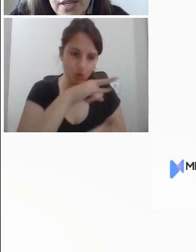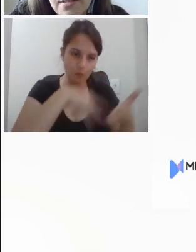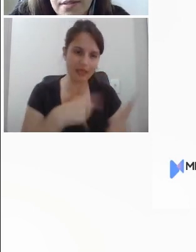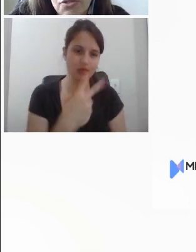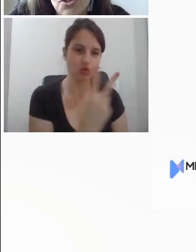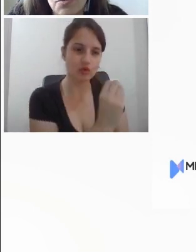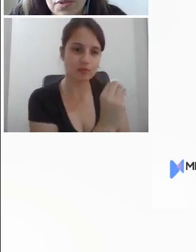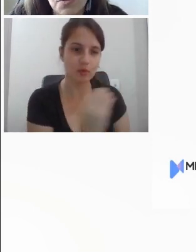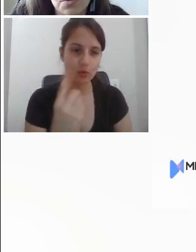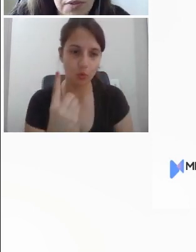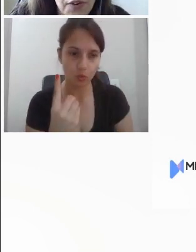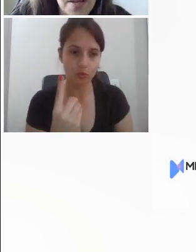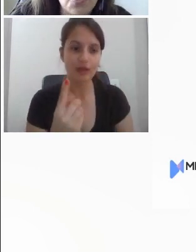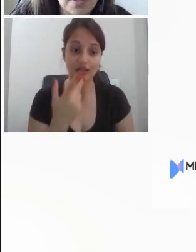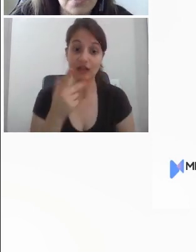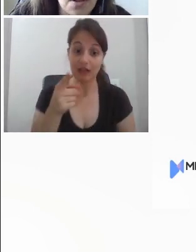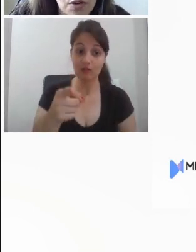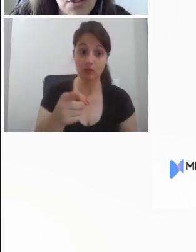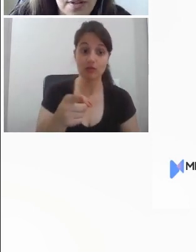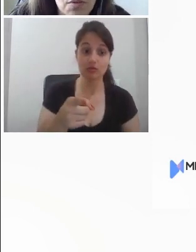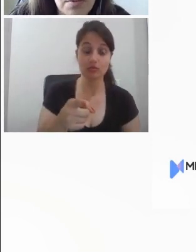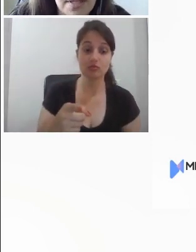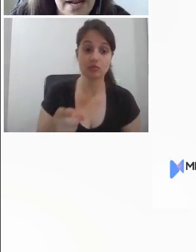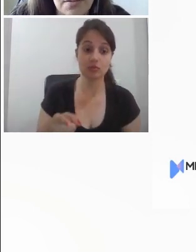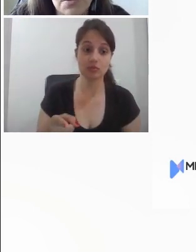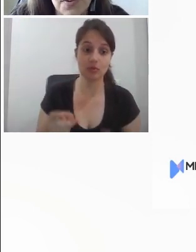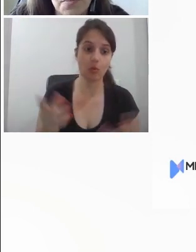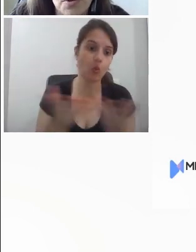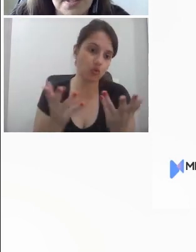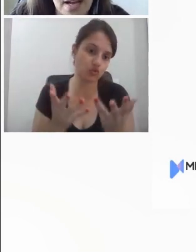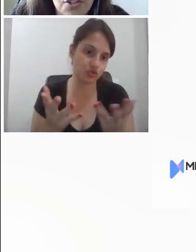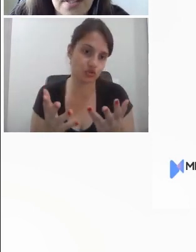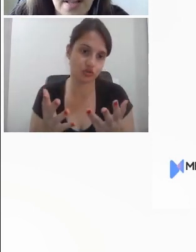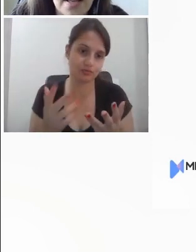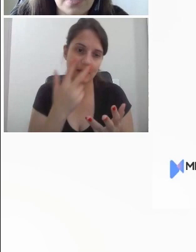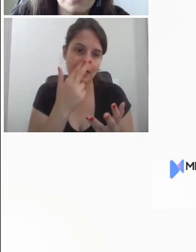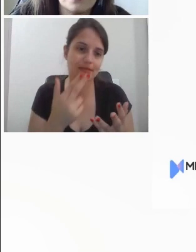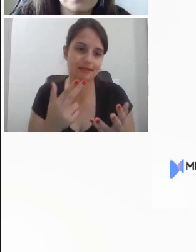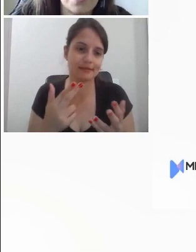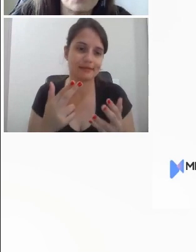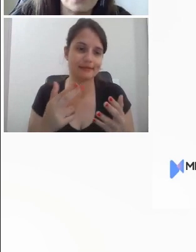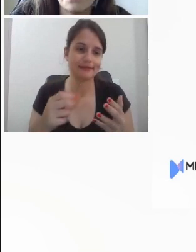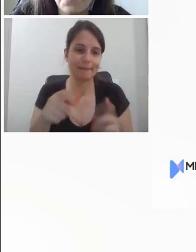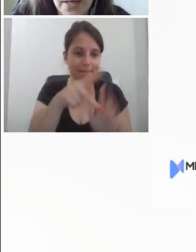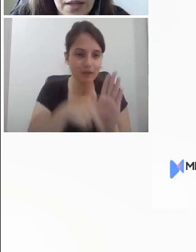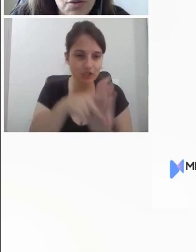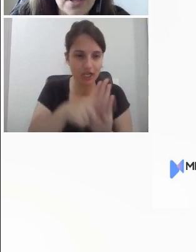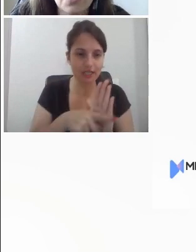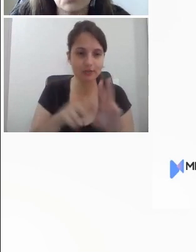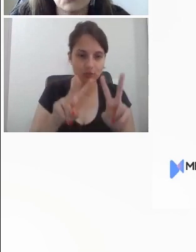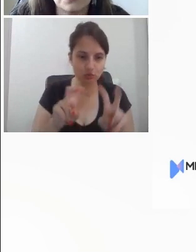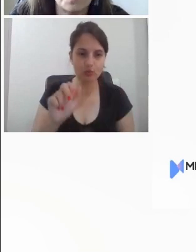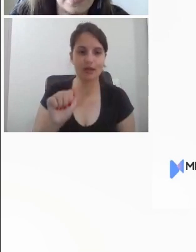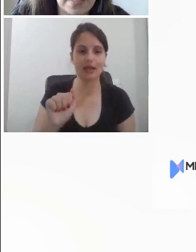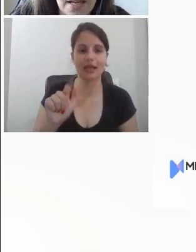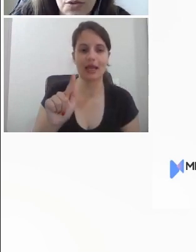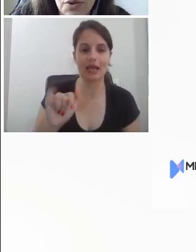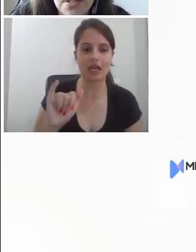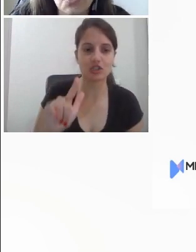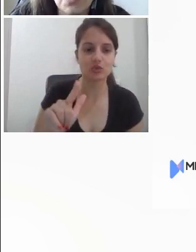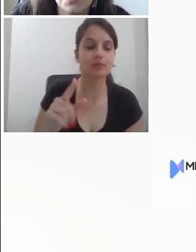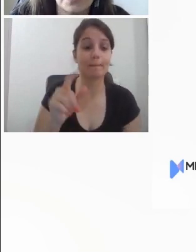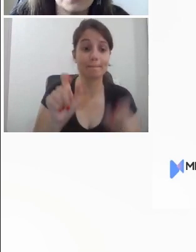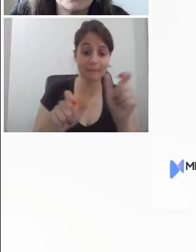criadores de alguns dos frameworks que hoje são considerados frameworks ágeis né estavam ali criadores do XP